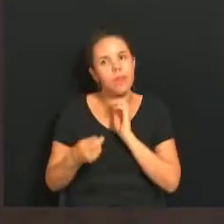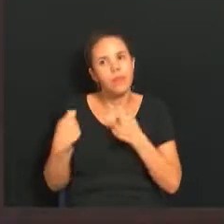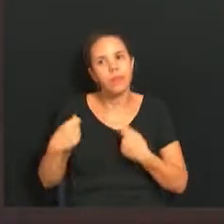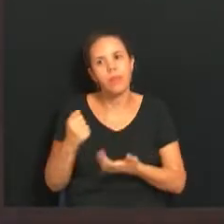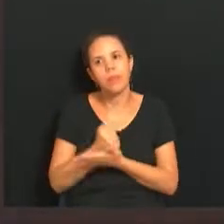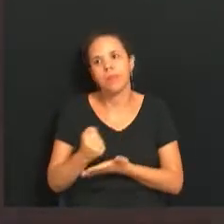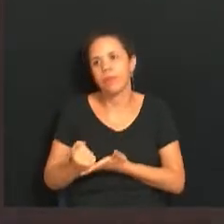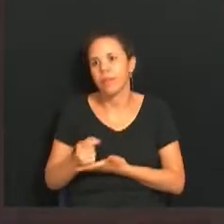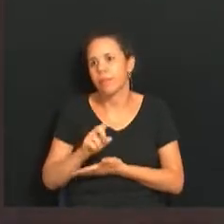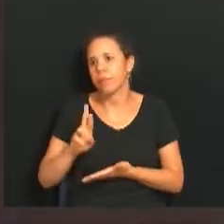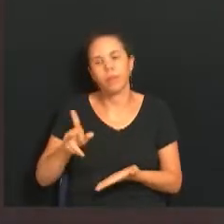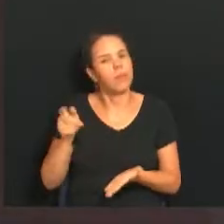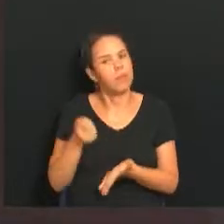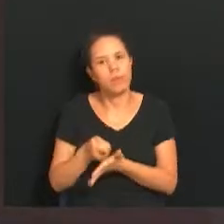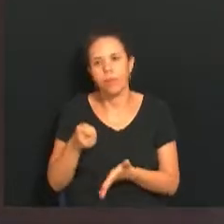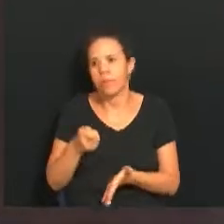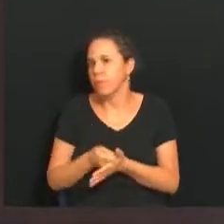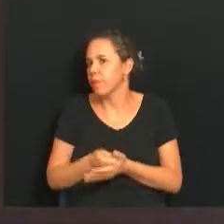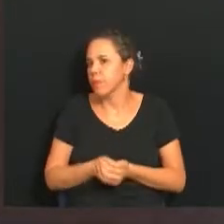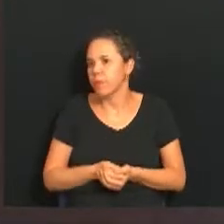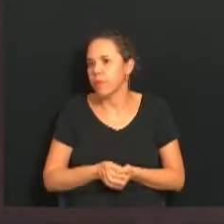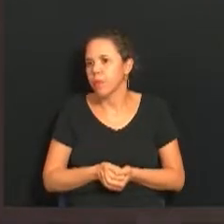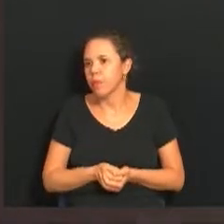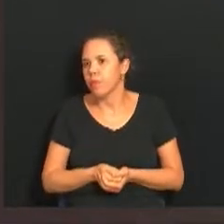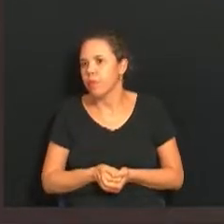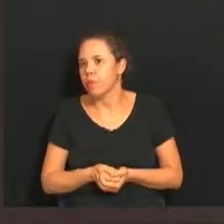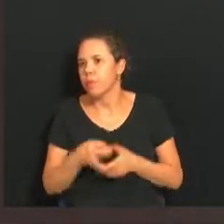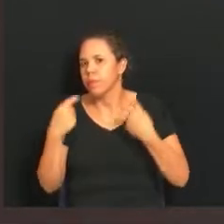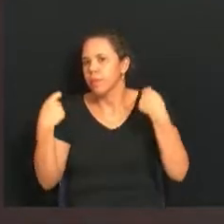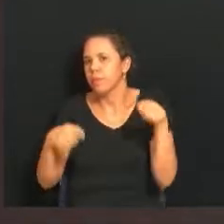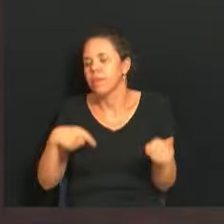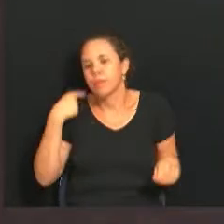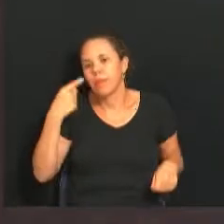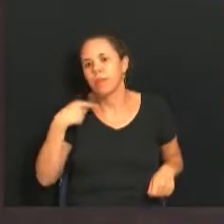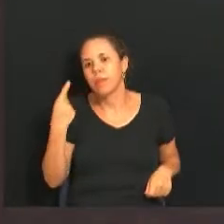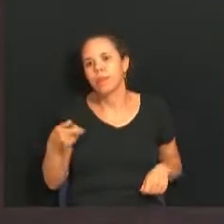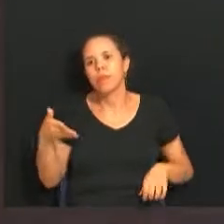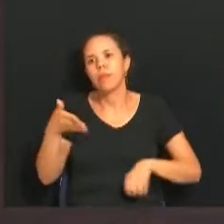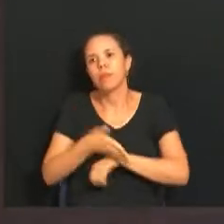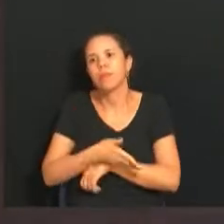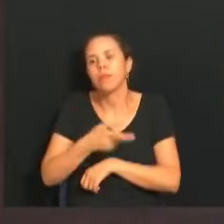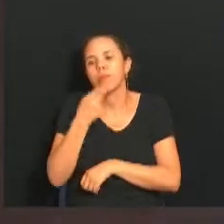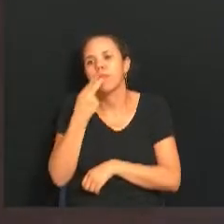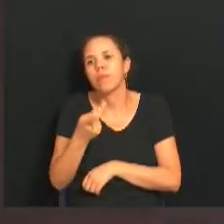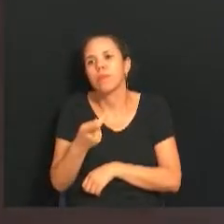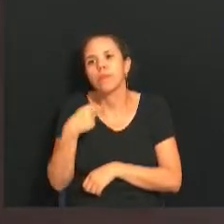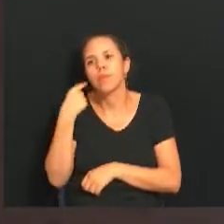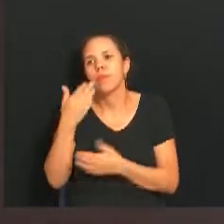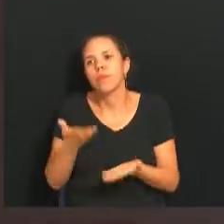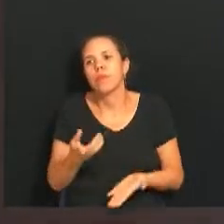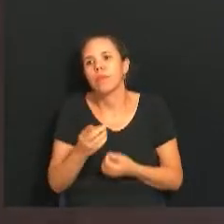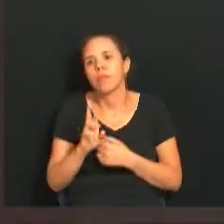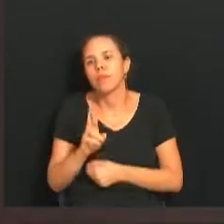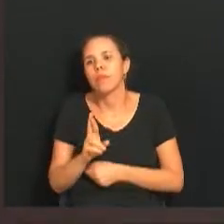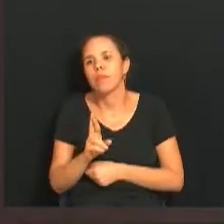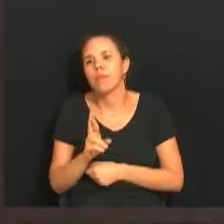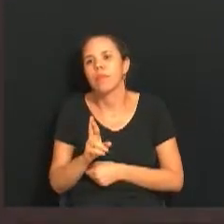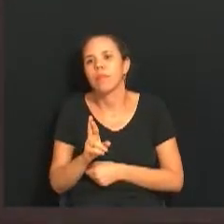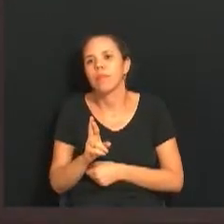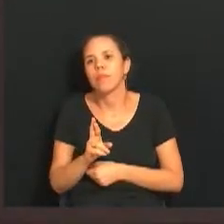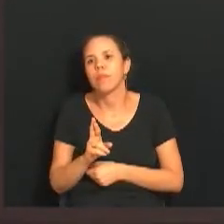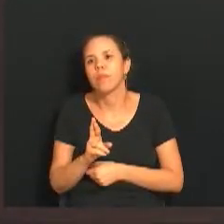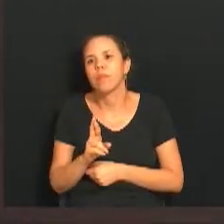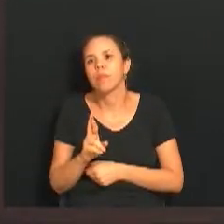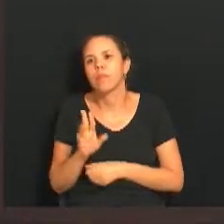não é obrigado, você entendeu? Você está precisando de um advogado, você vem aqui e fala com o nosso advogado, doutor Carlos. Aí, mas